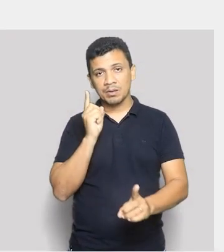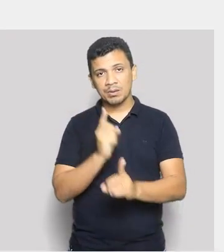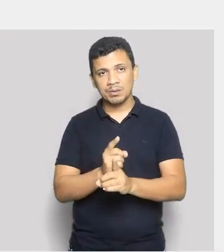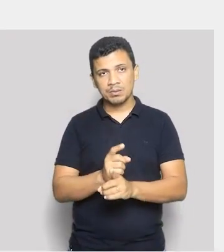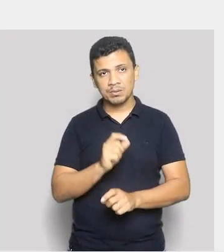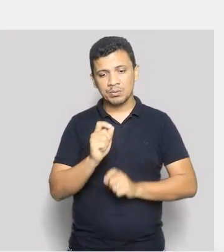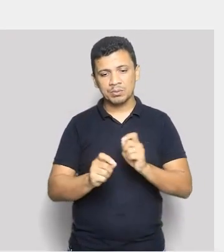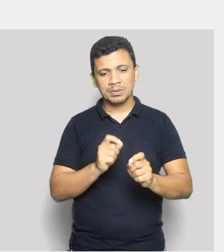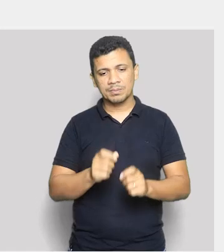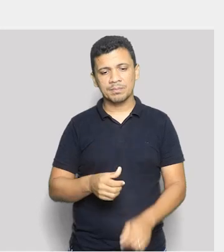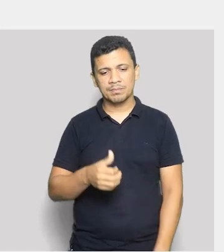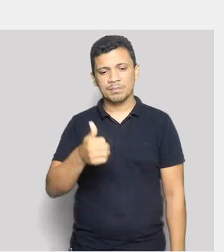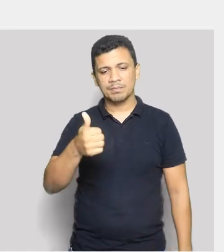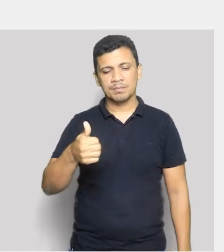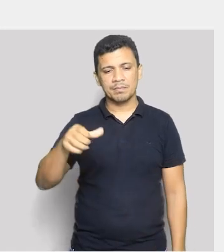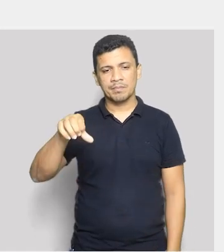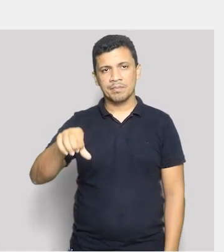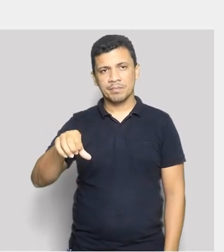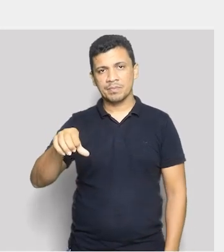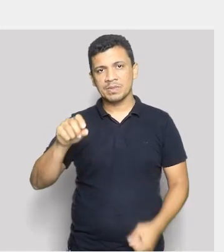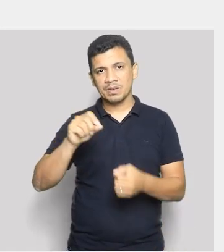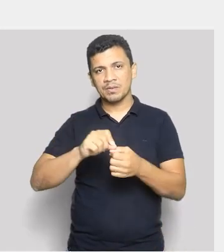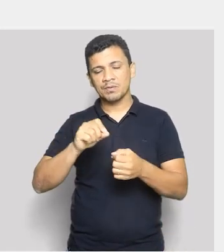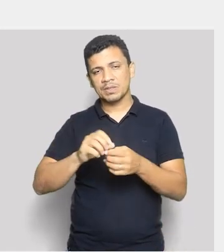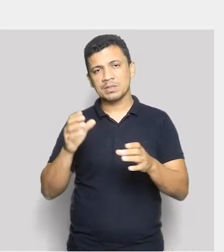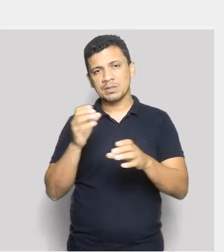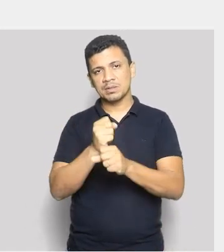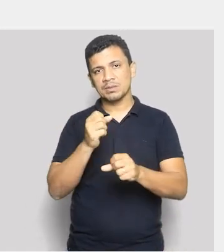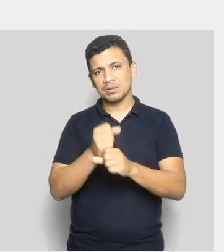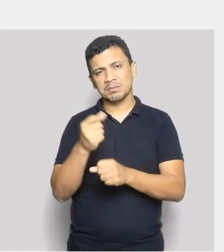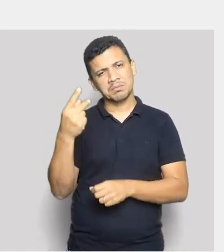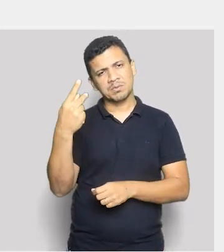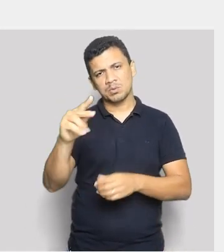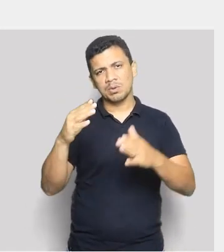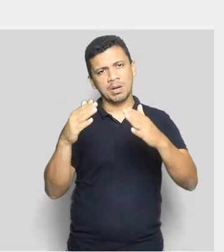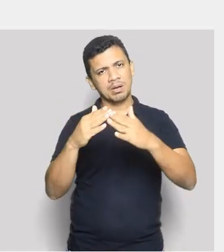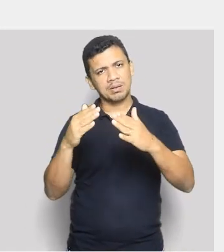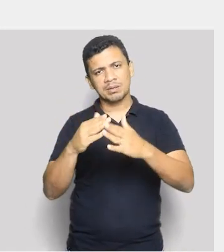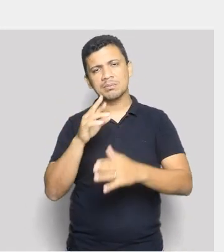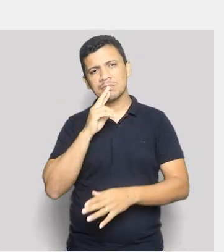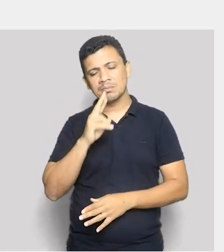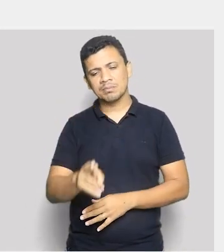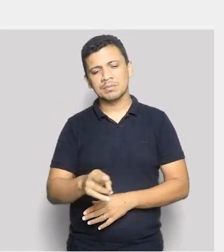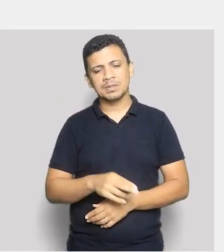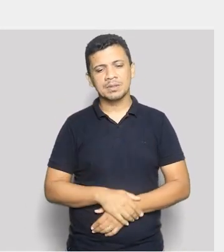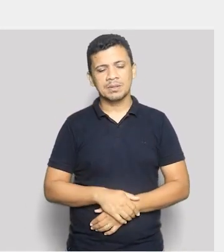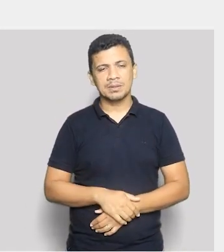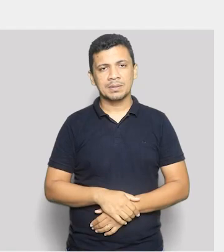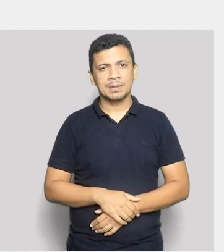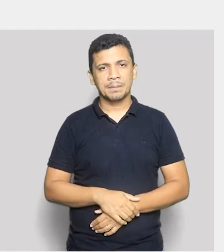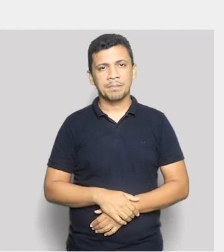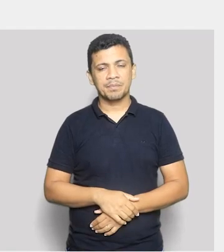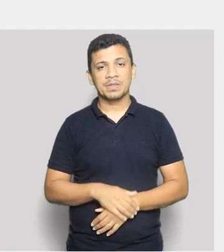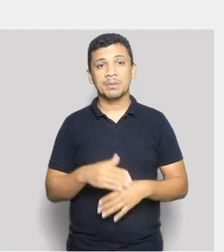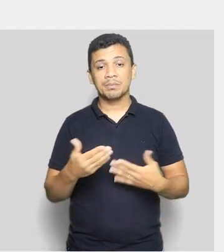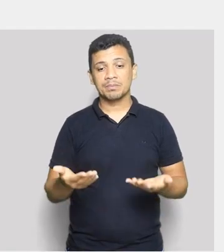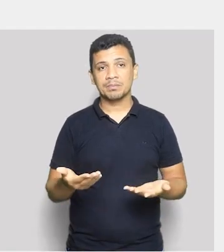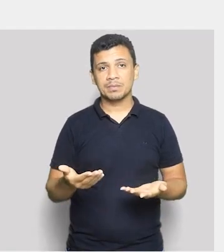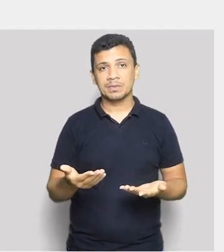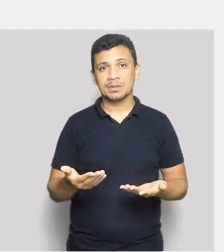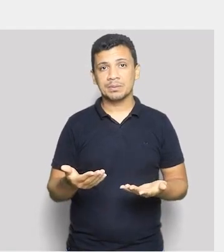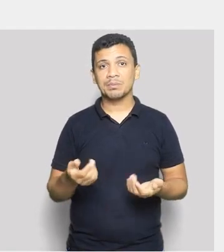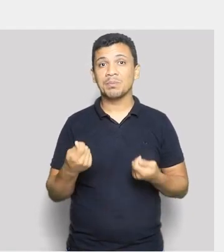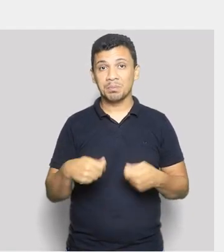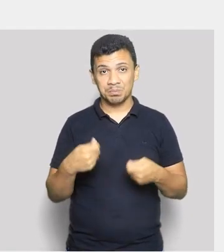obter 19. Essa conta aí em casa com mais calma, você vai obter 19. Então, turma,